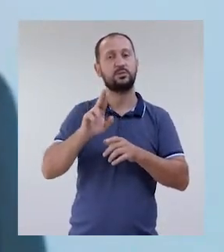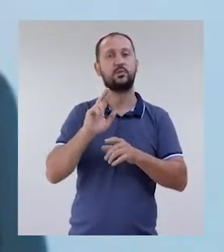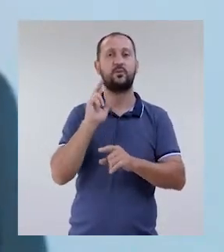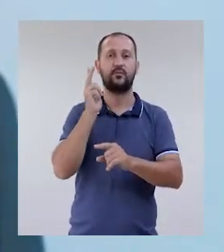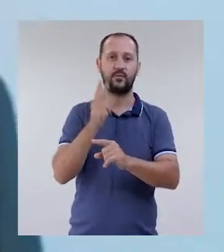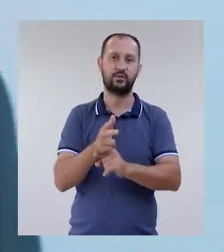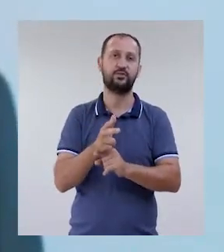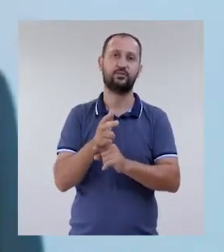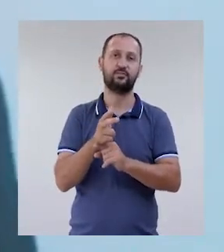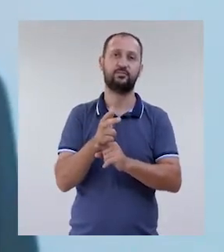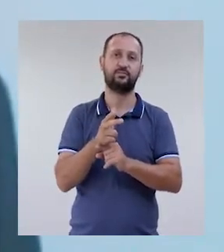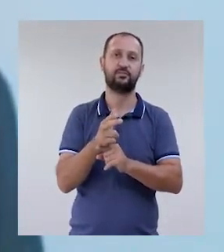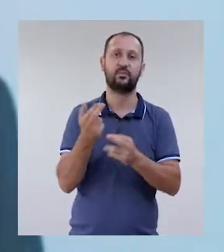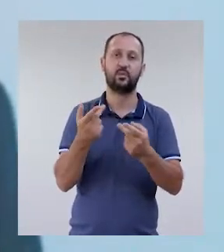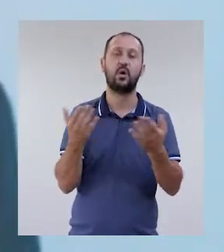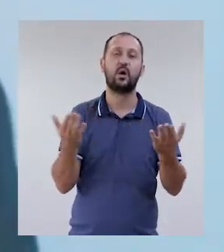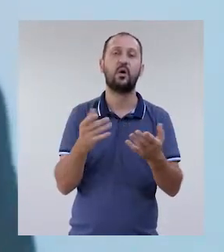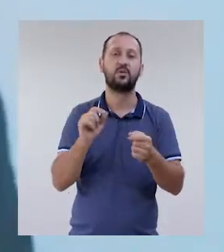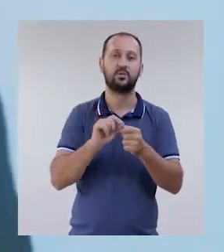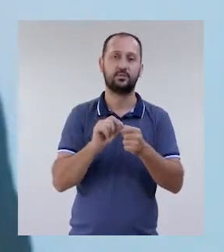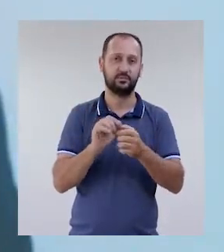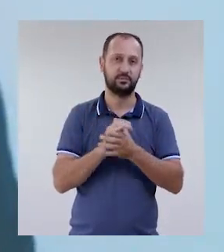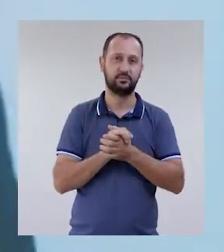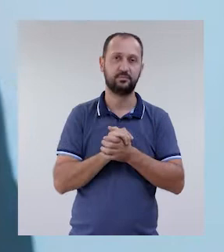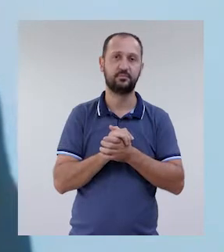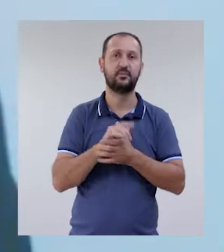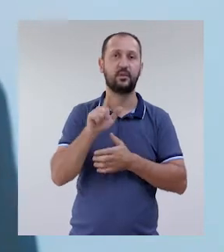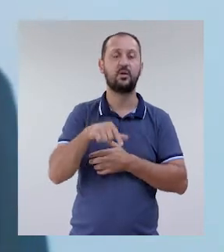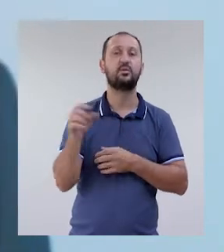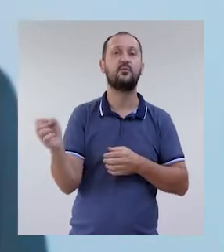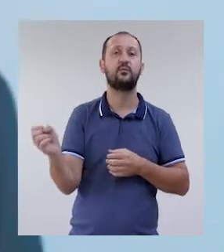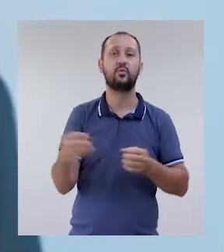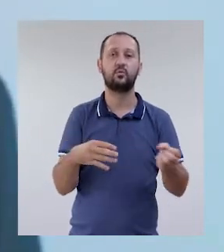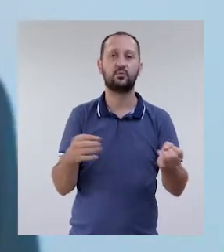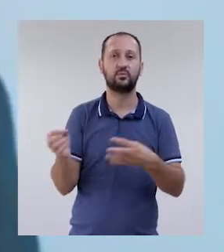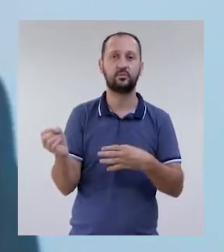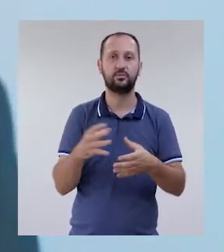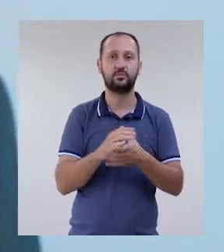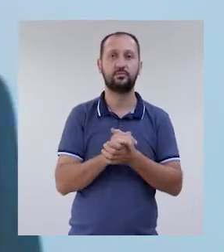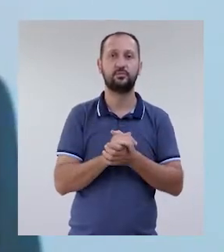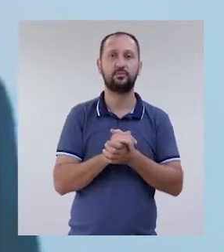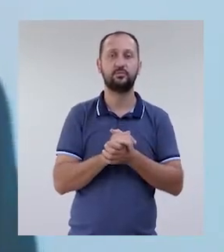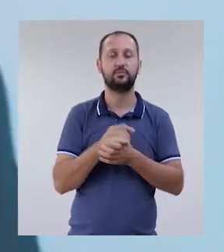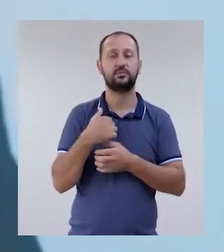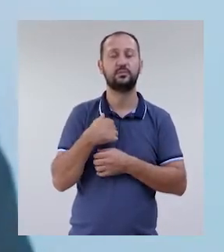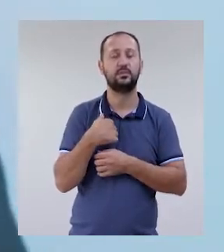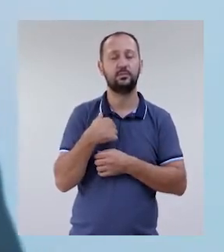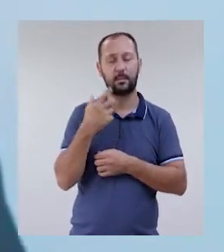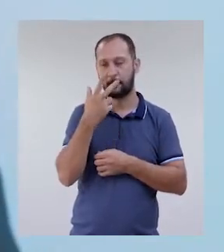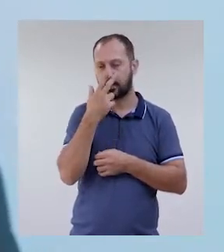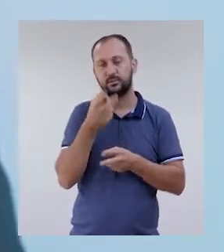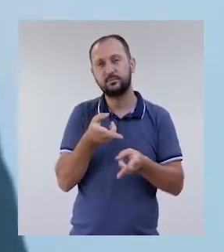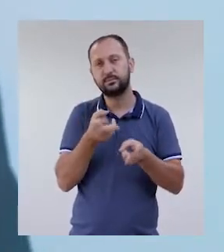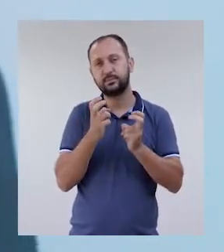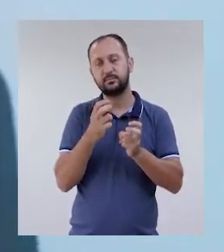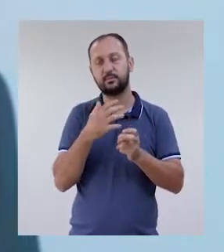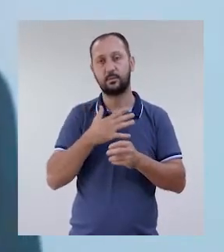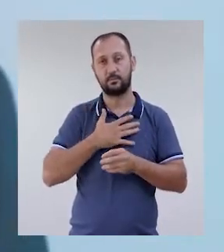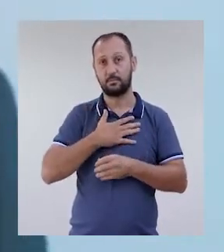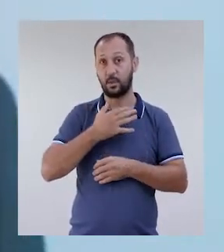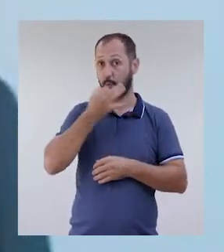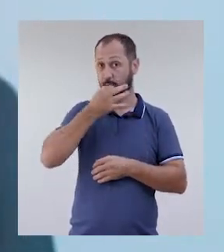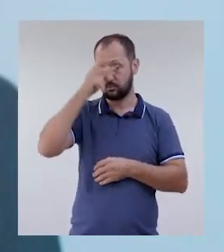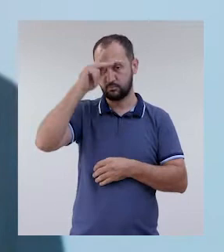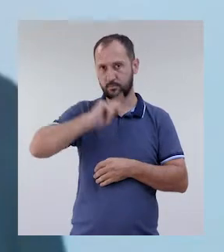vídeo, né? Por instrumentos como esse aqui que a gente está falando. Então, essa é a inovação, e eu sinto que, eu falo por